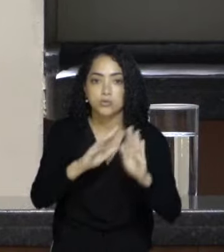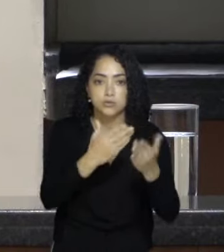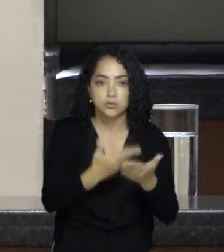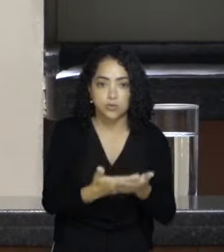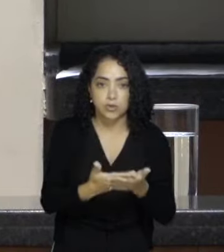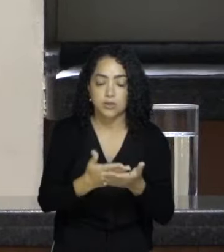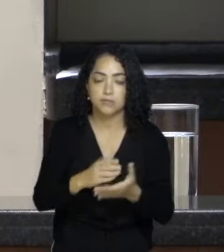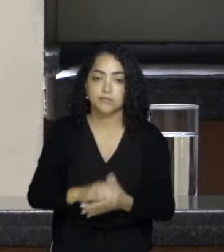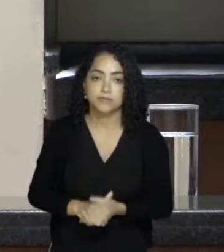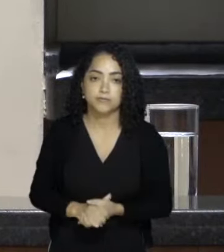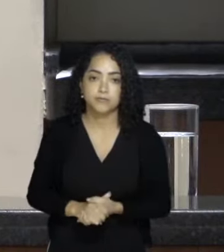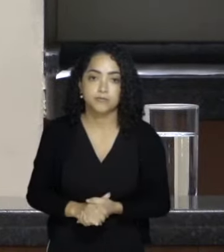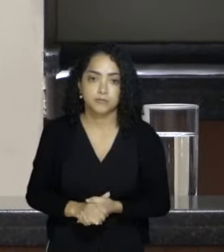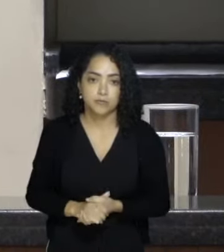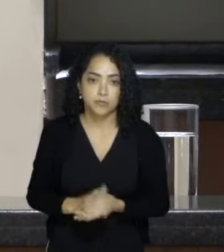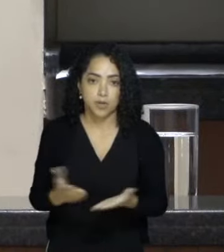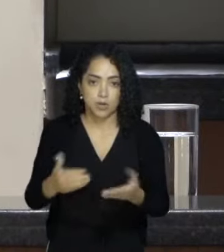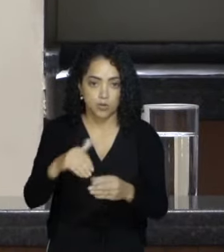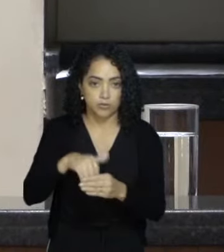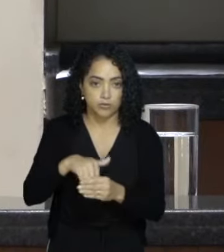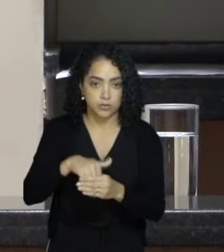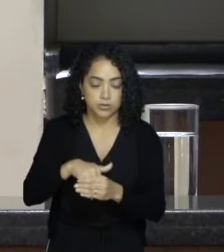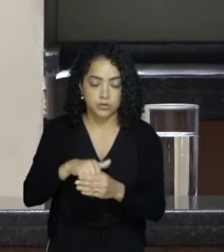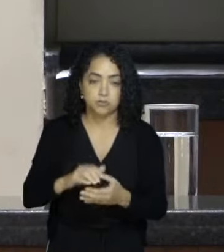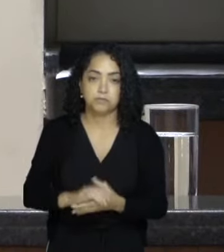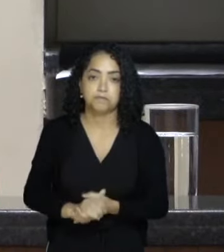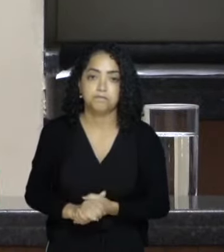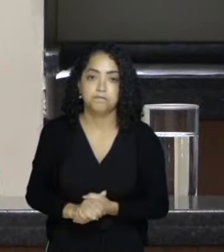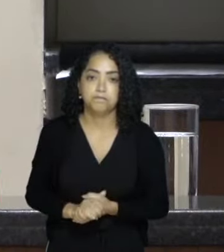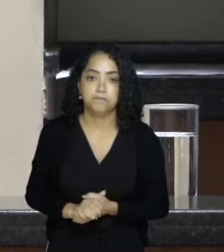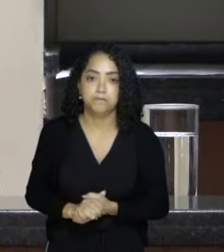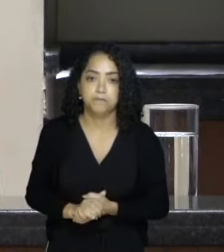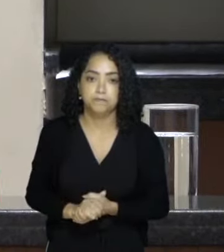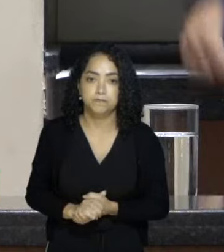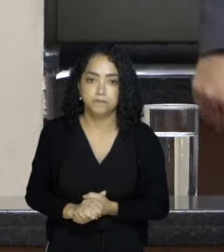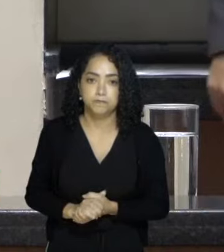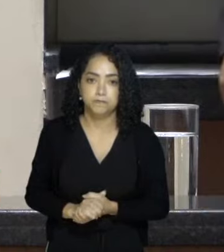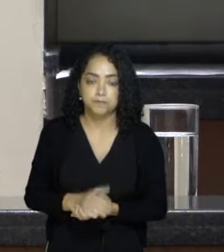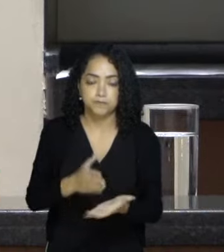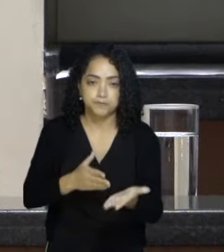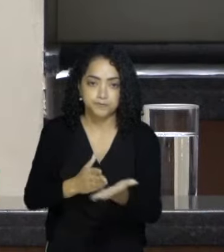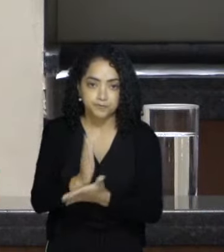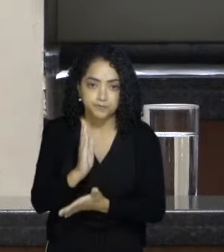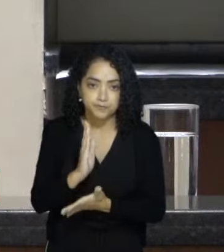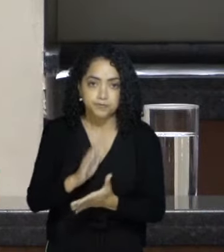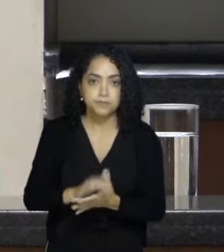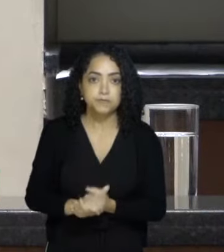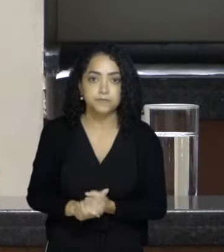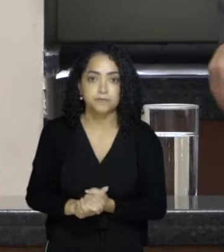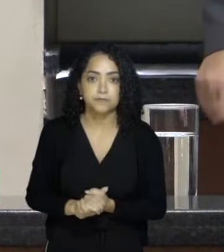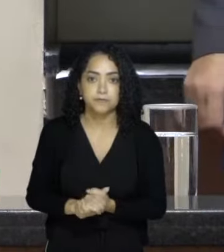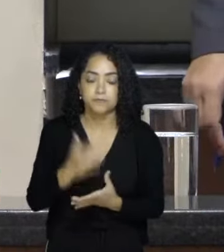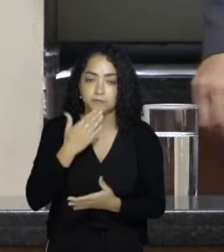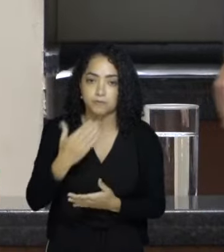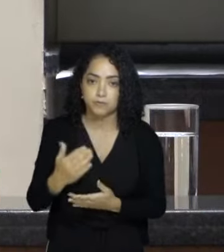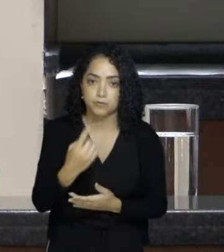Não havendo quem queira discutir, em votação. Deputados que aprovam, permaneçam como se encontram. Aprovado por unanimidade. Pedido de